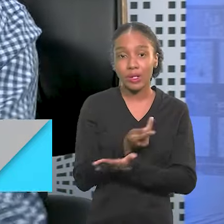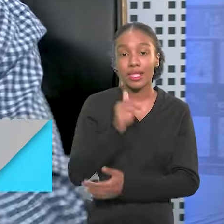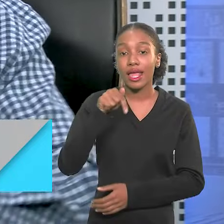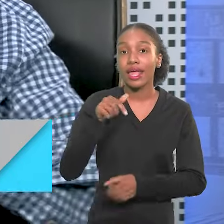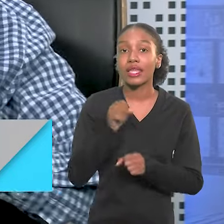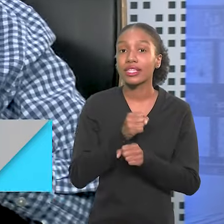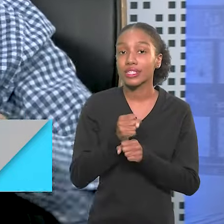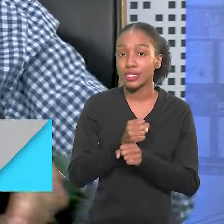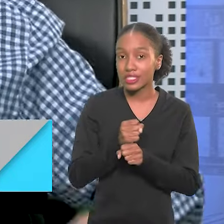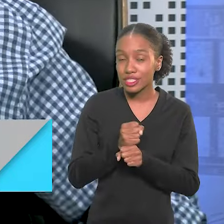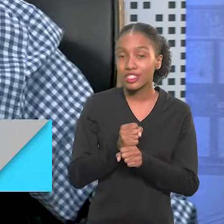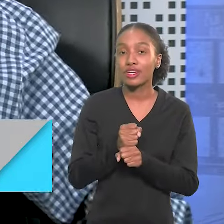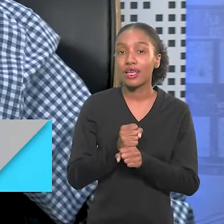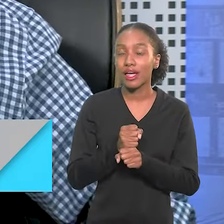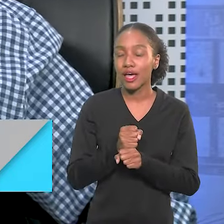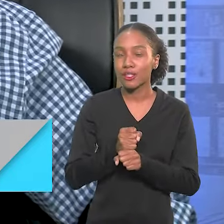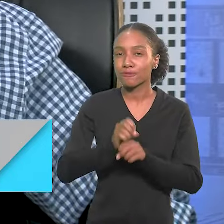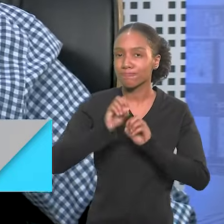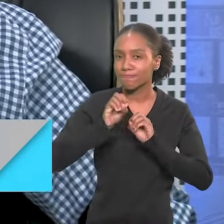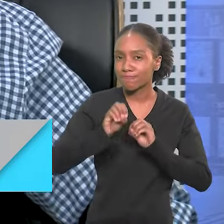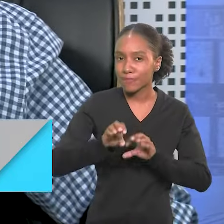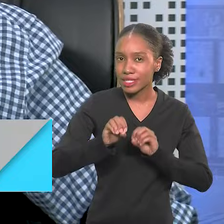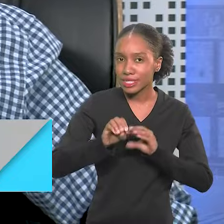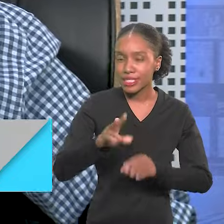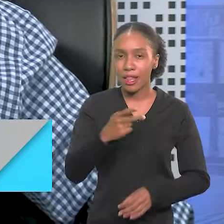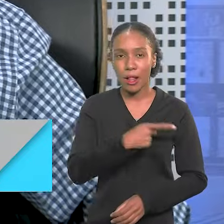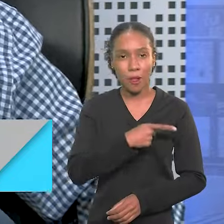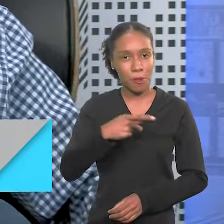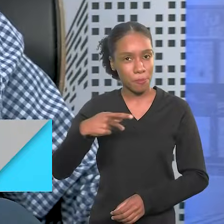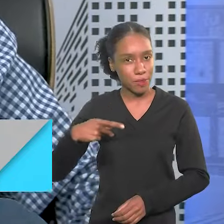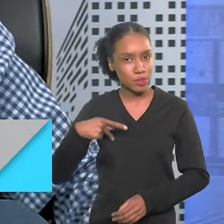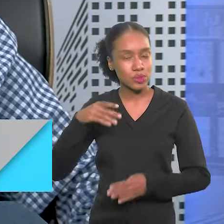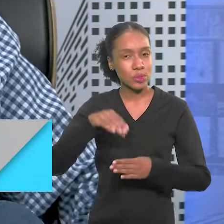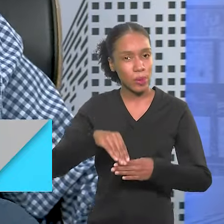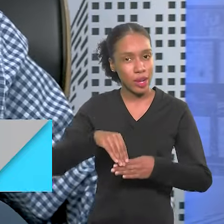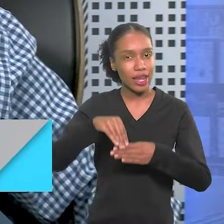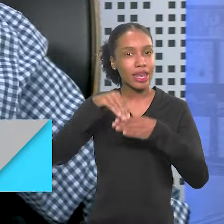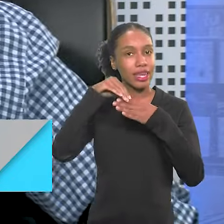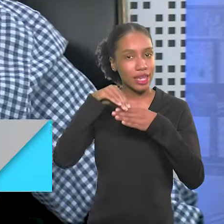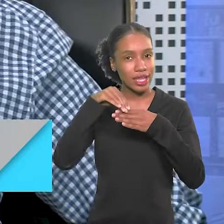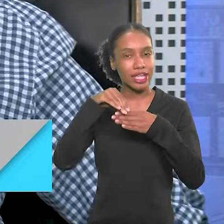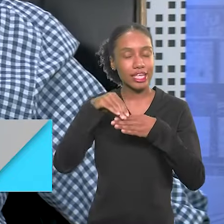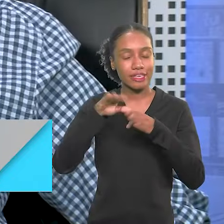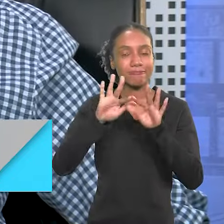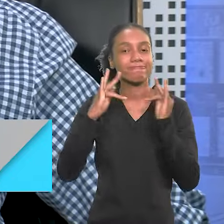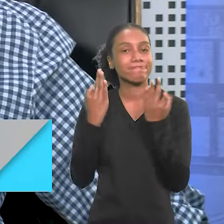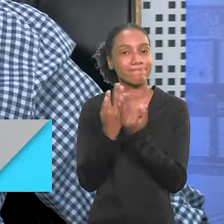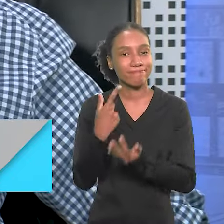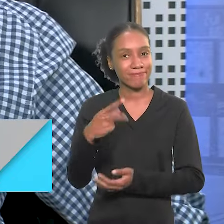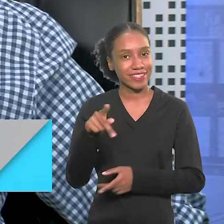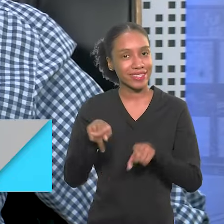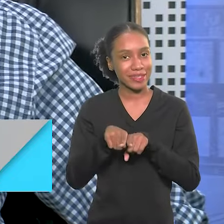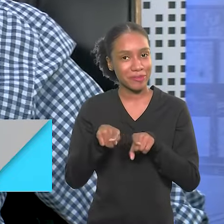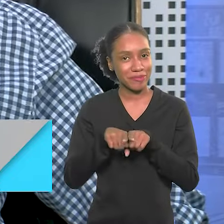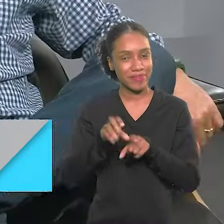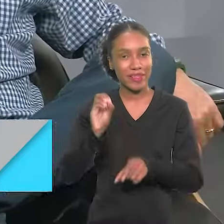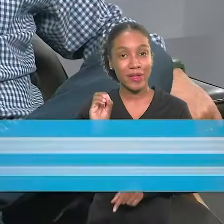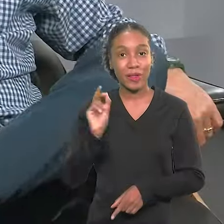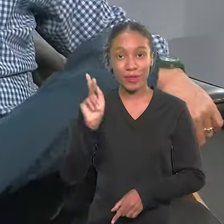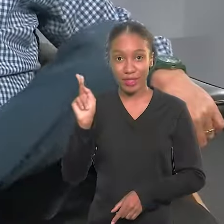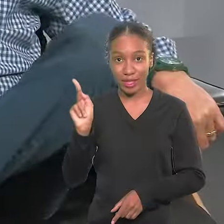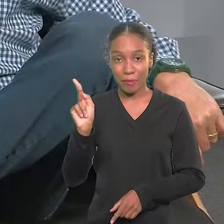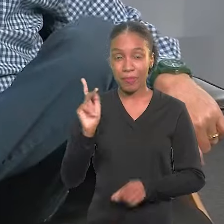neste ano para municiar para equipar os pastores e os o e as suas famílias